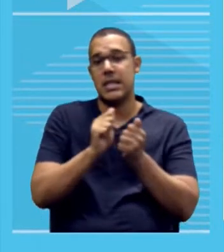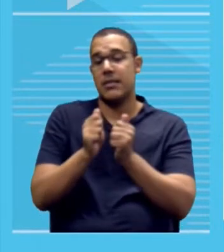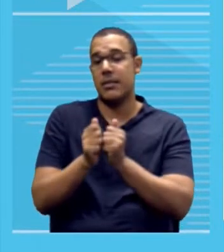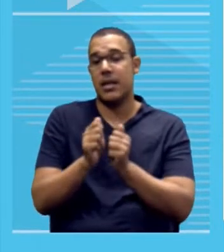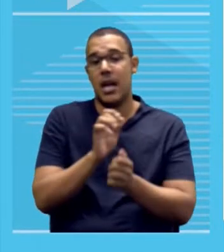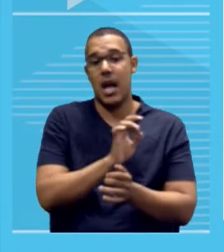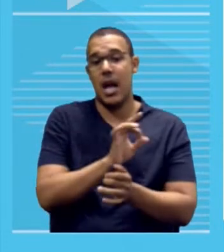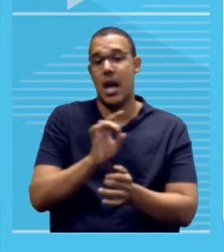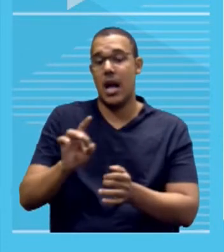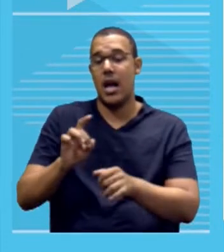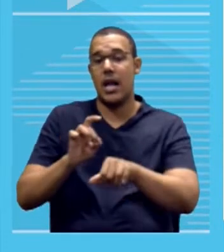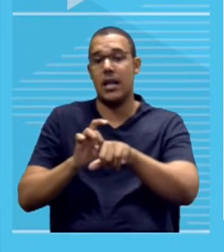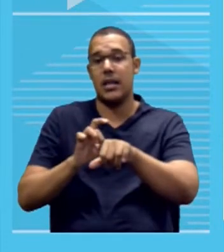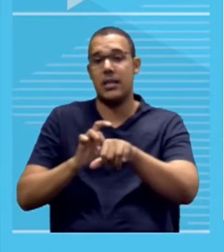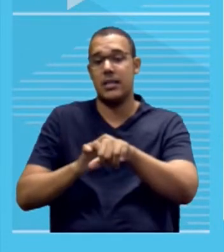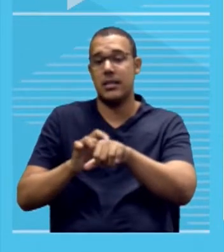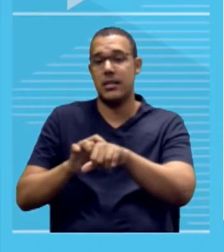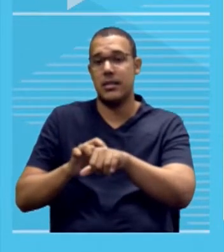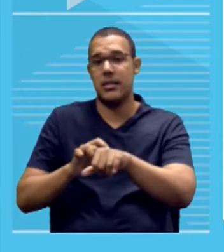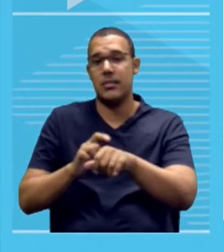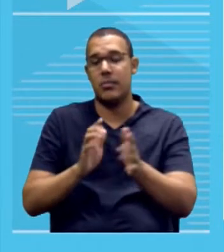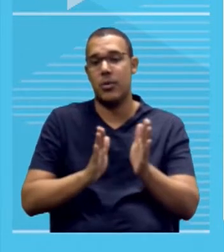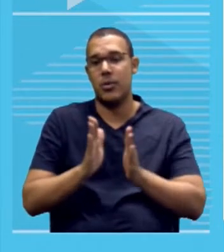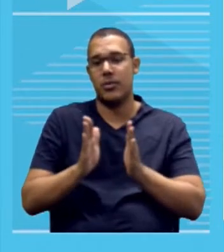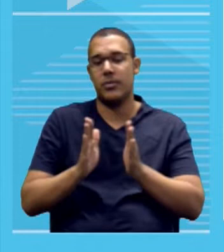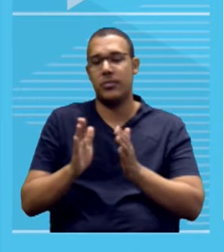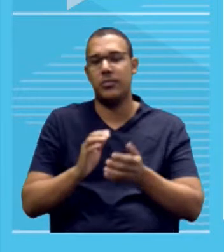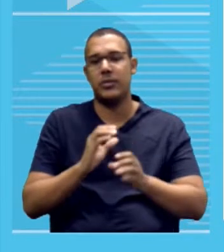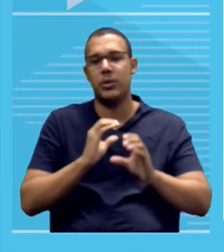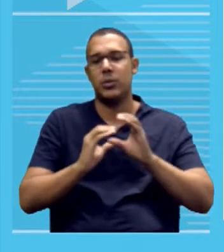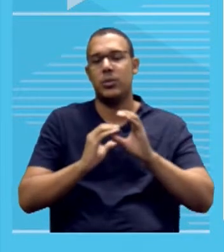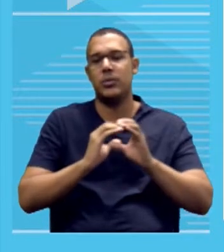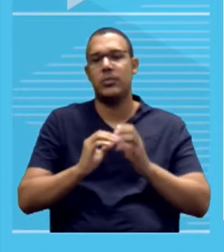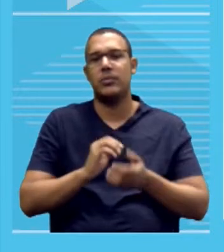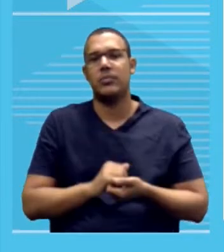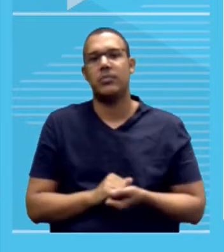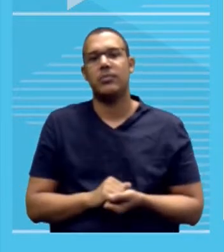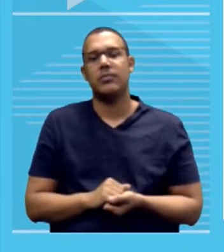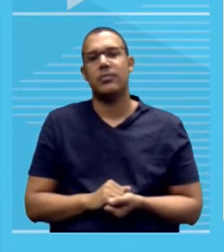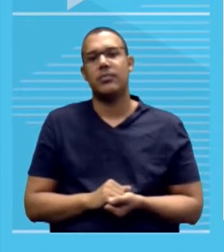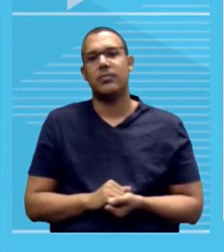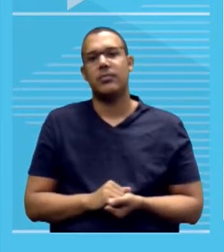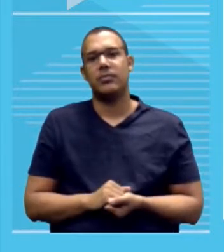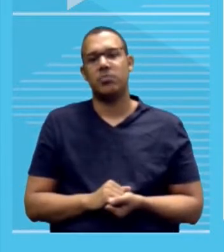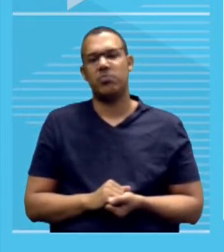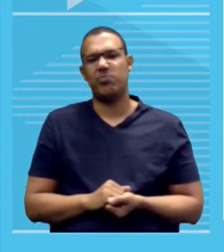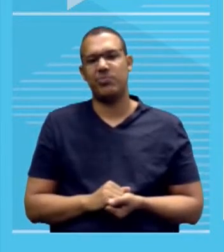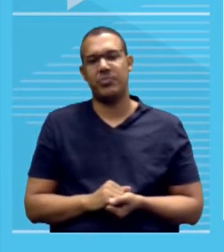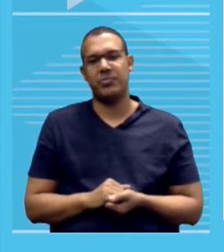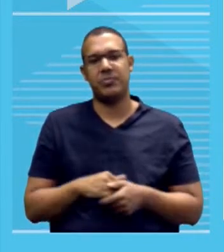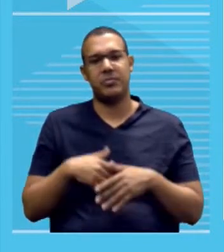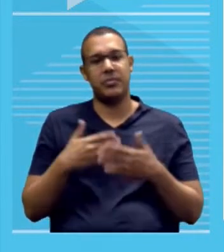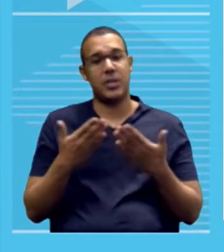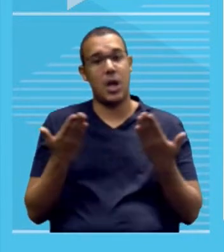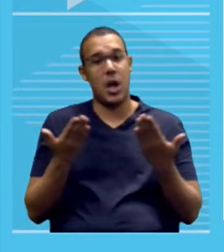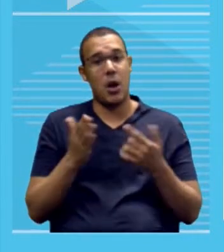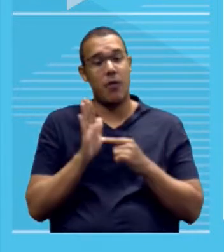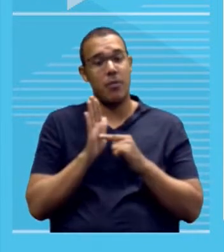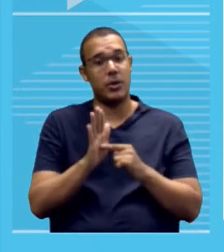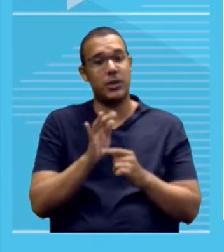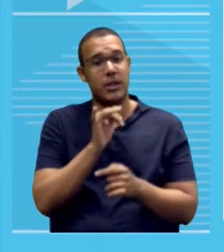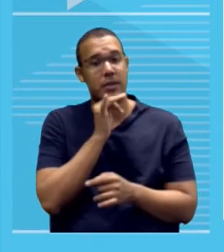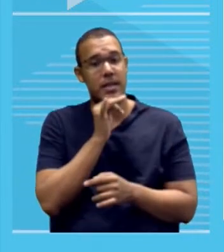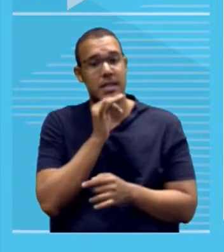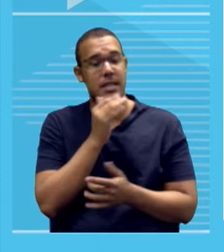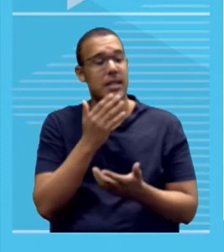a cada uma das situações comunicativas tudo bem E aí pessoal eu queria colocar para vocês aqui um exemplo para a gente dar uma